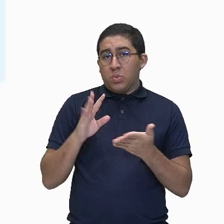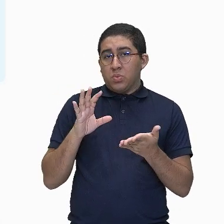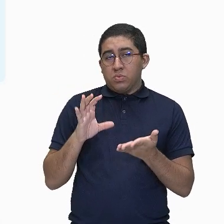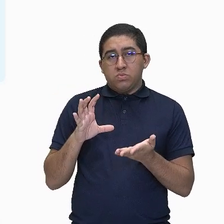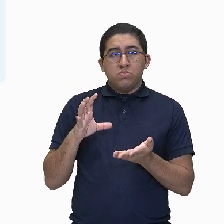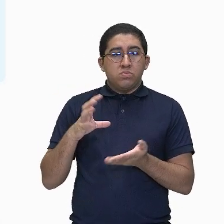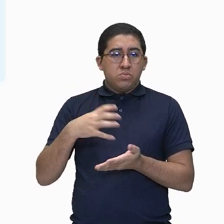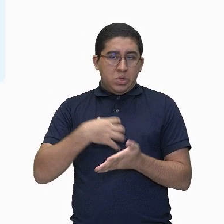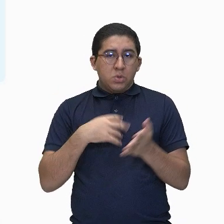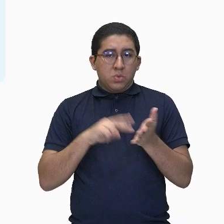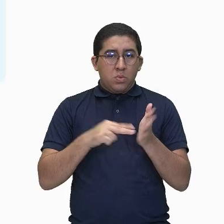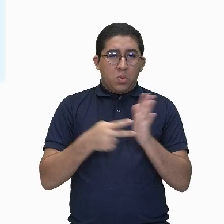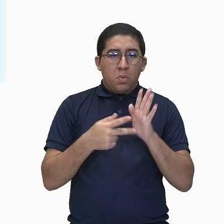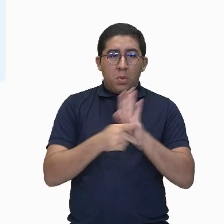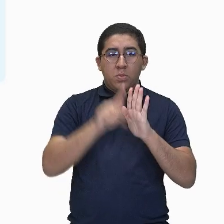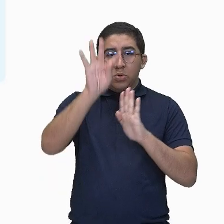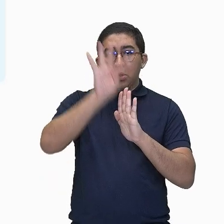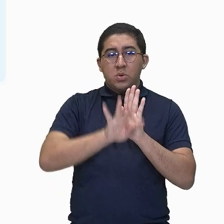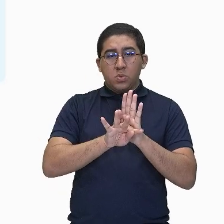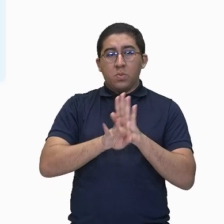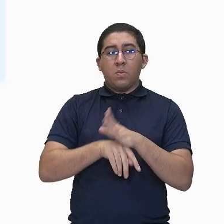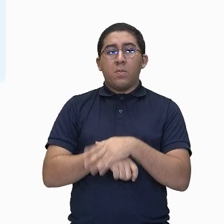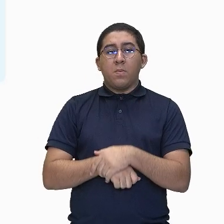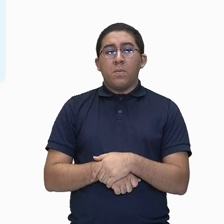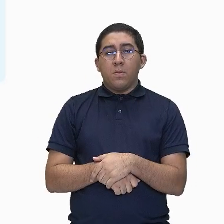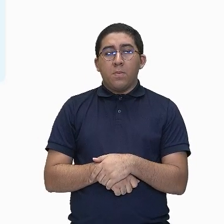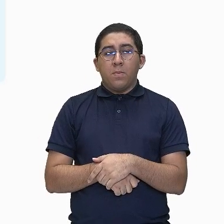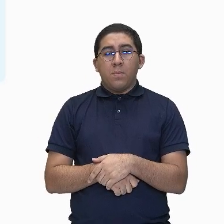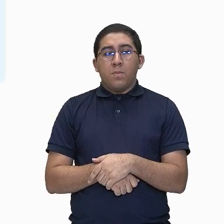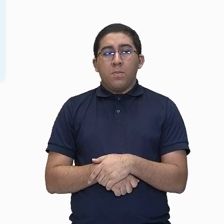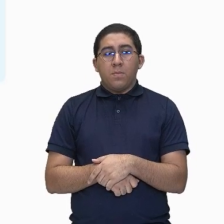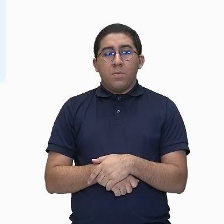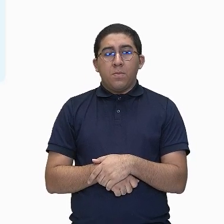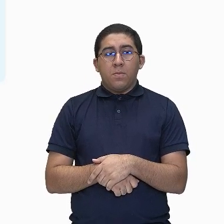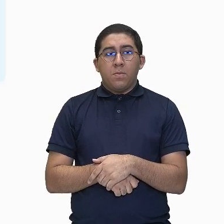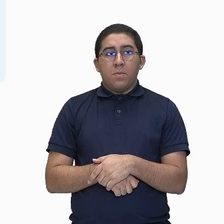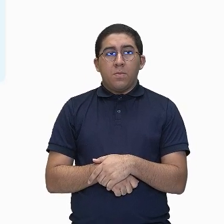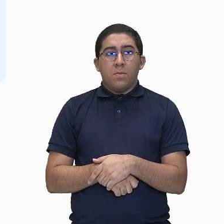sentido no texto, certo? E